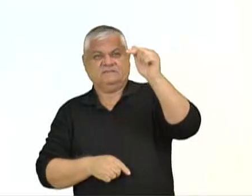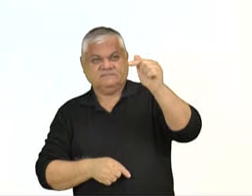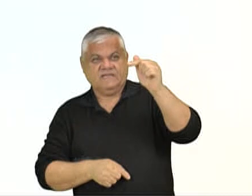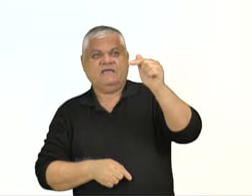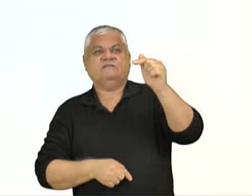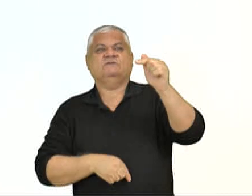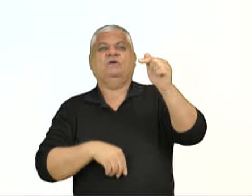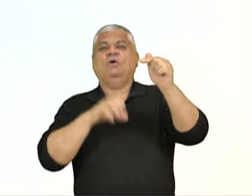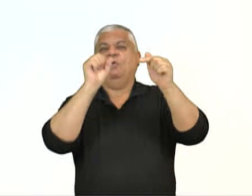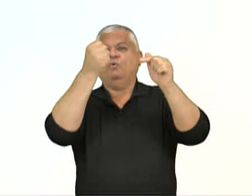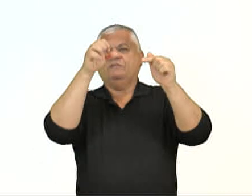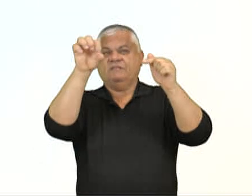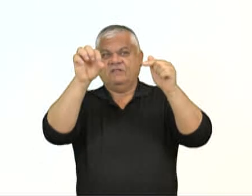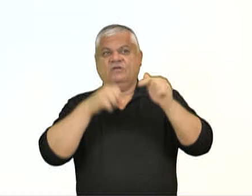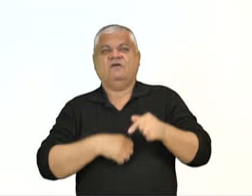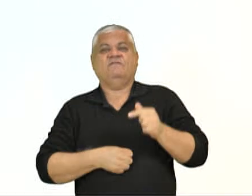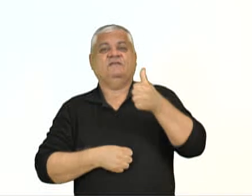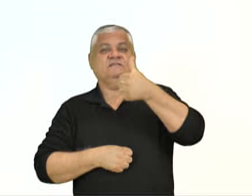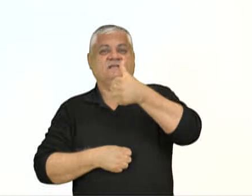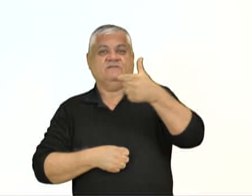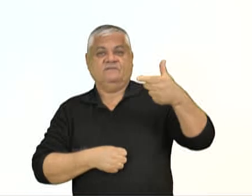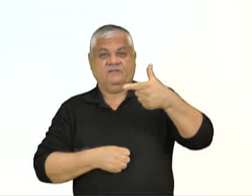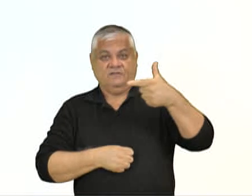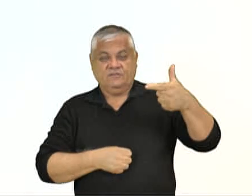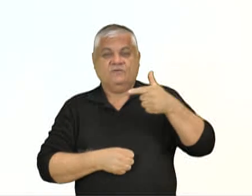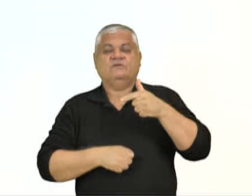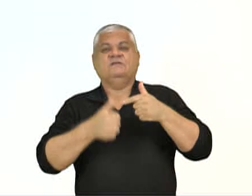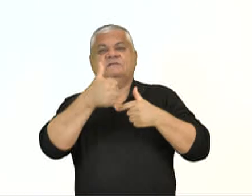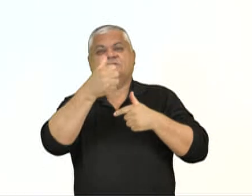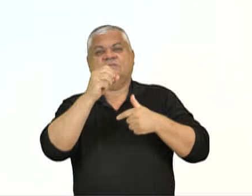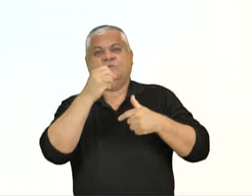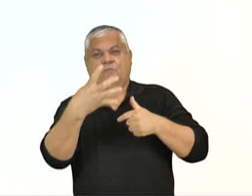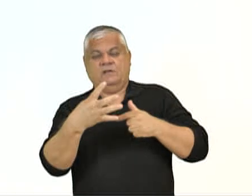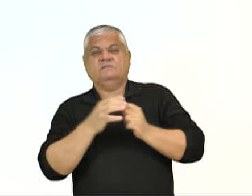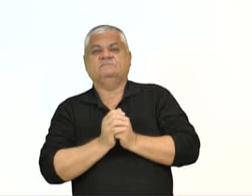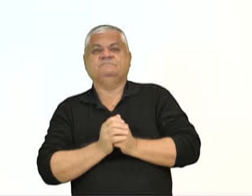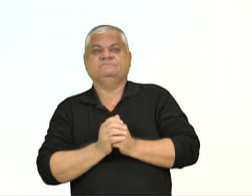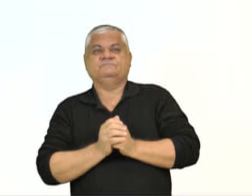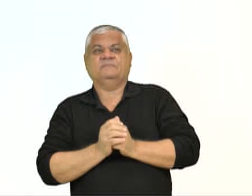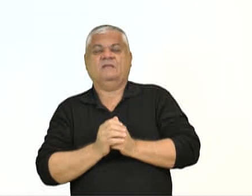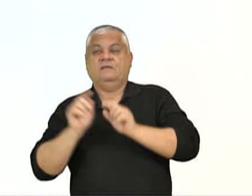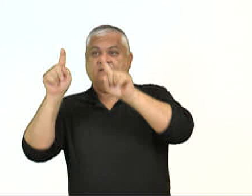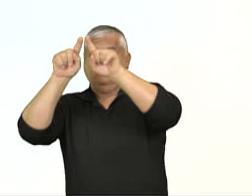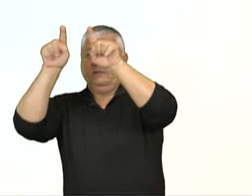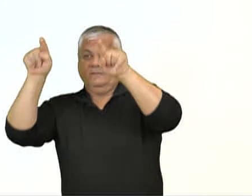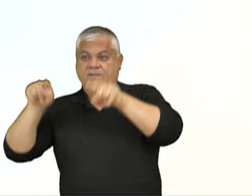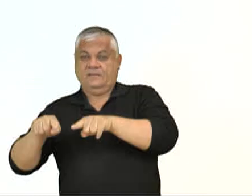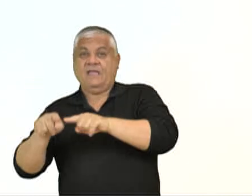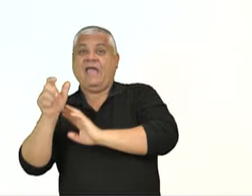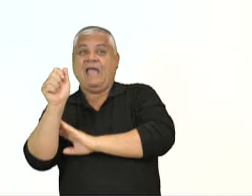67, 89, 122 e 104. Vou diminuir